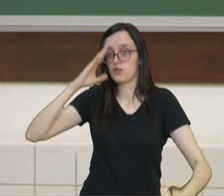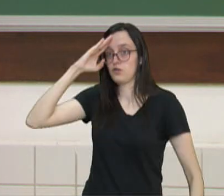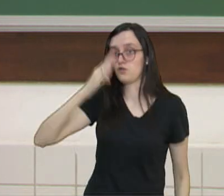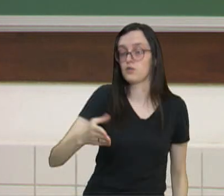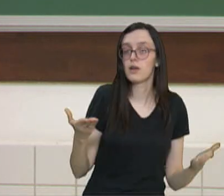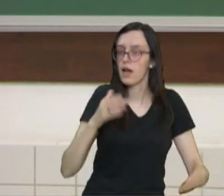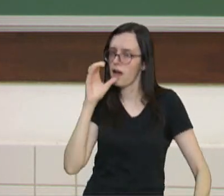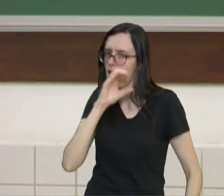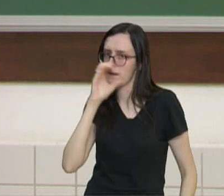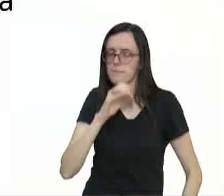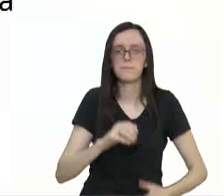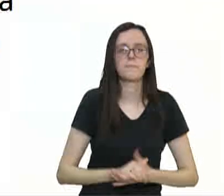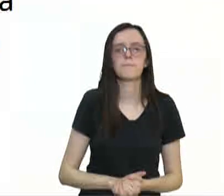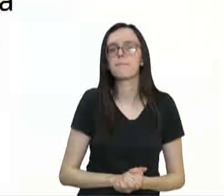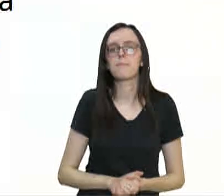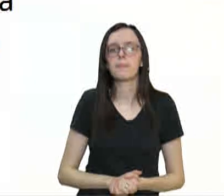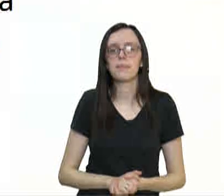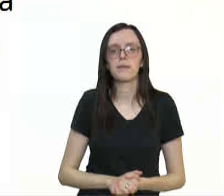aqui rapidinho.